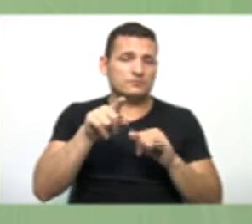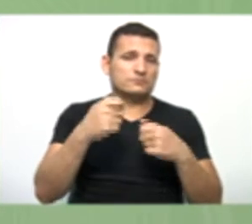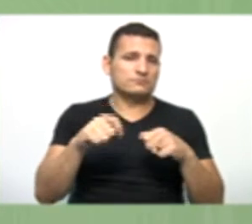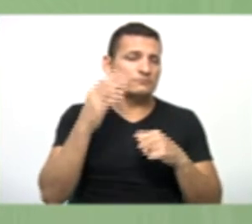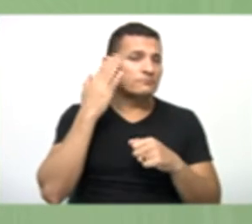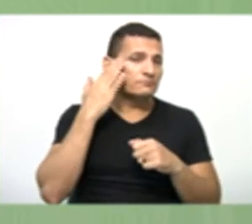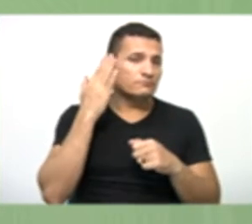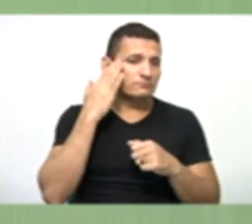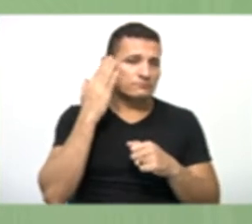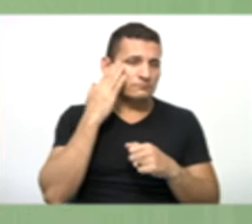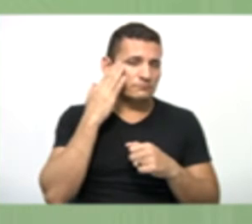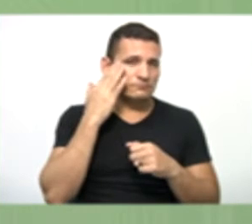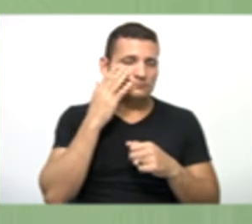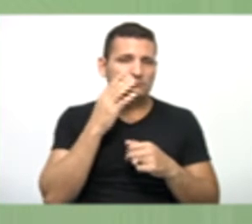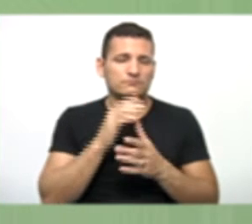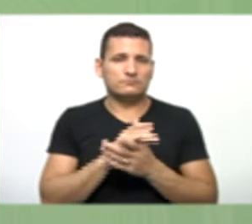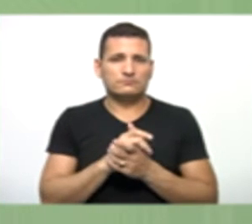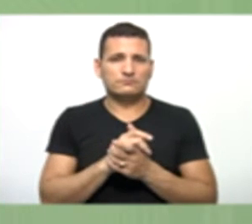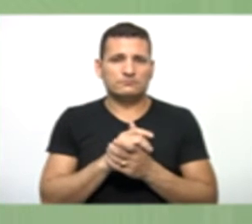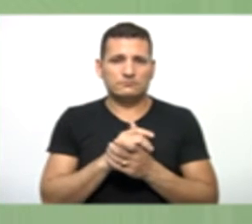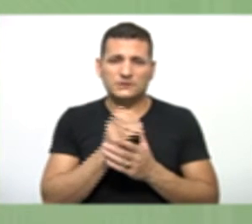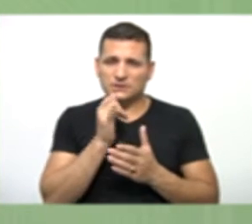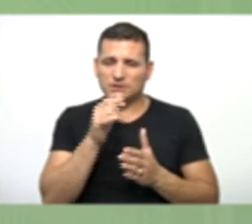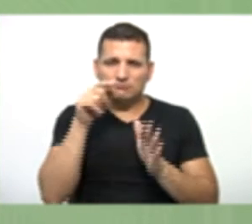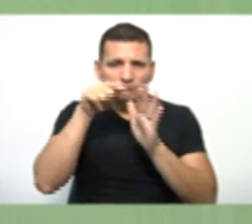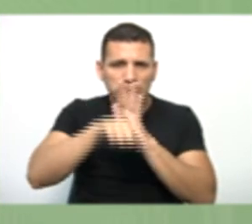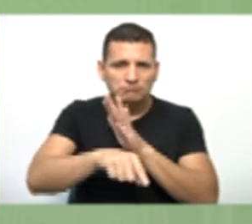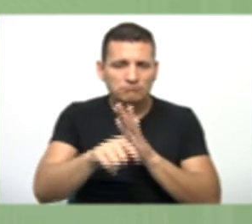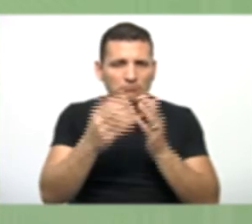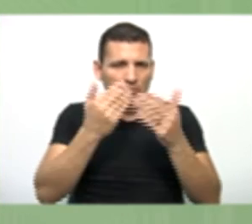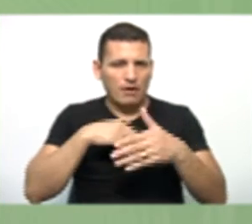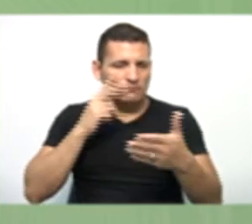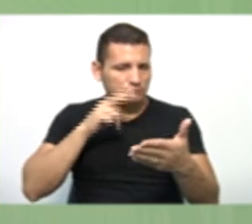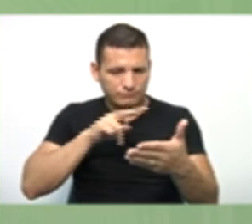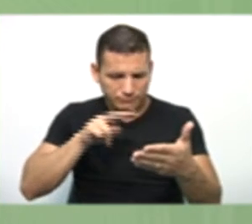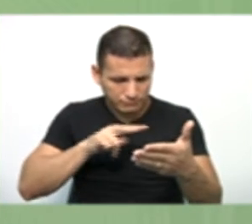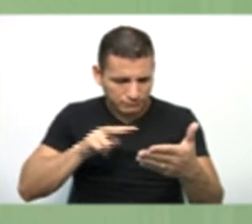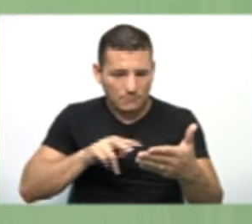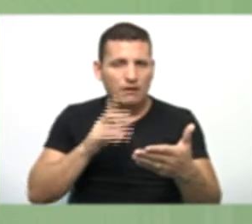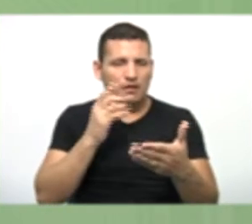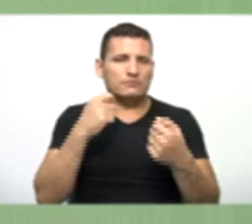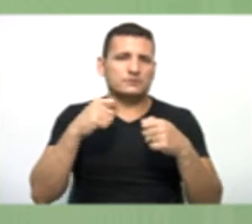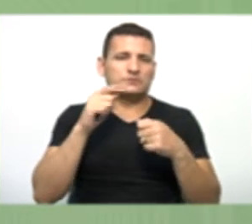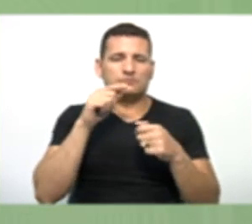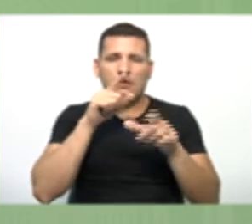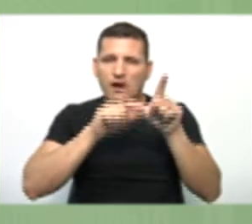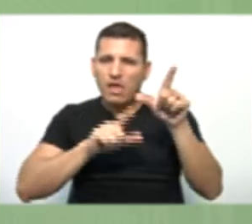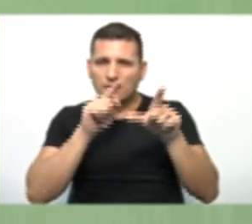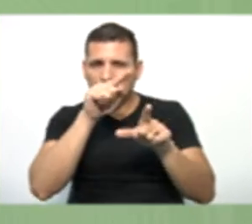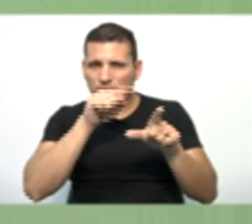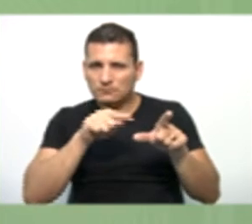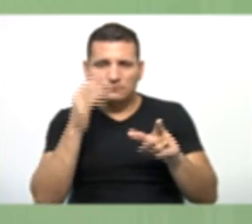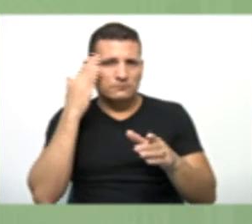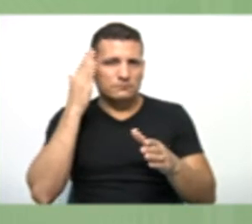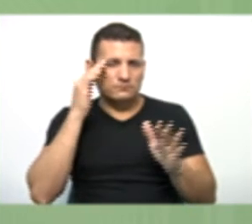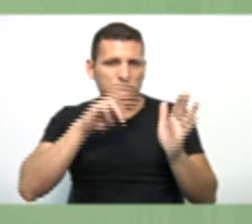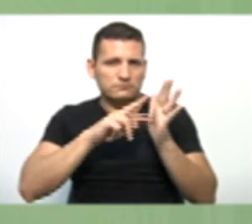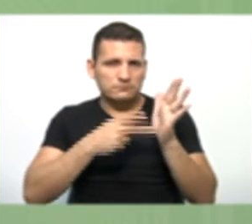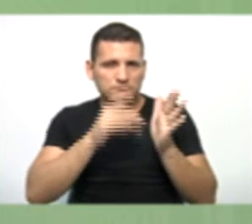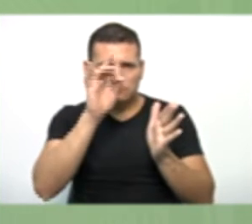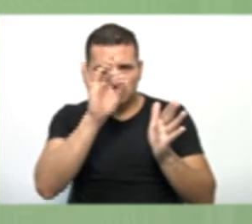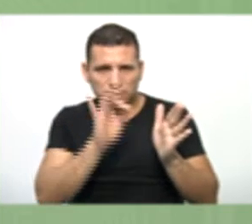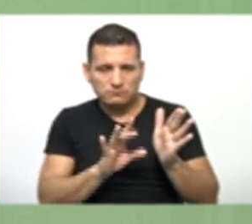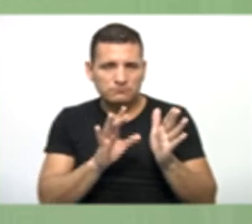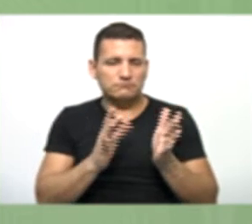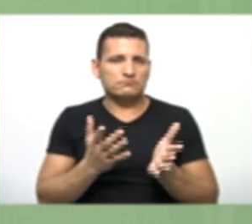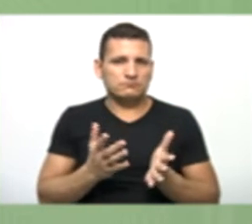saber quando ler o problema, certo, Rafael? Leia o problema com atenção, lido o problema com